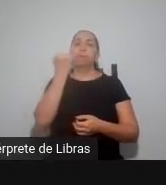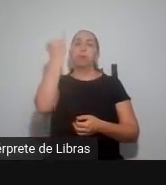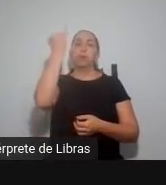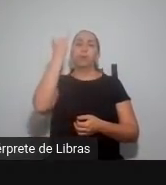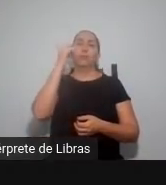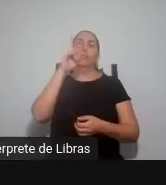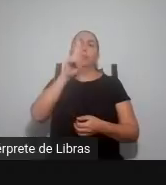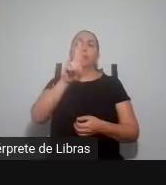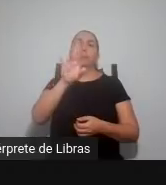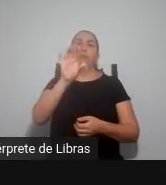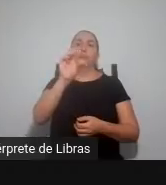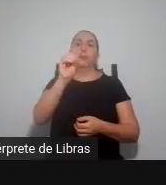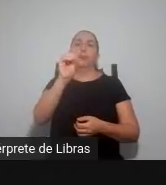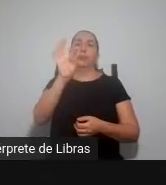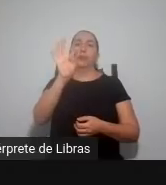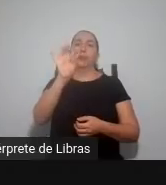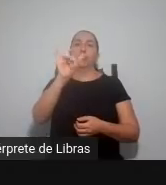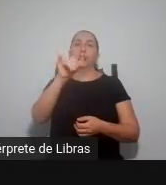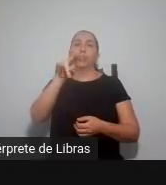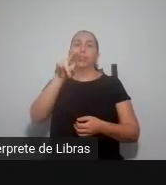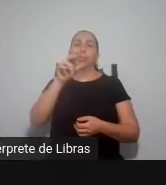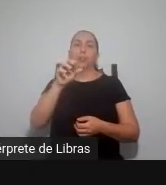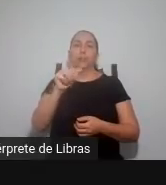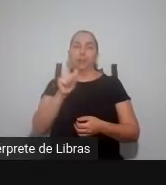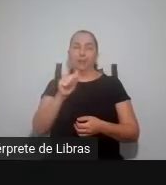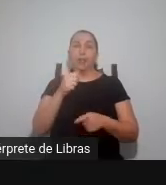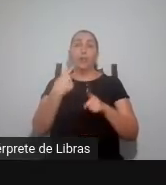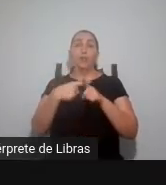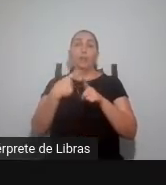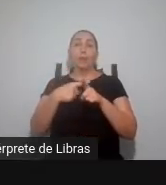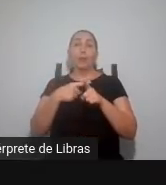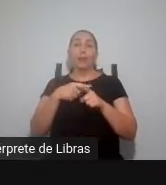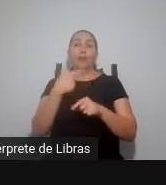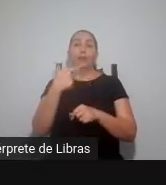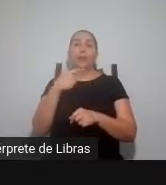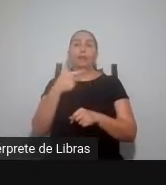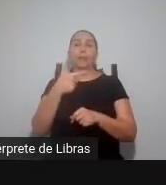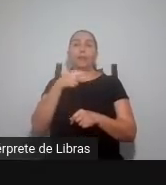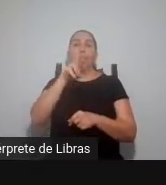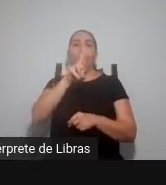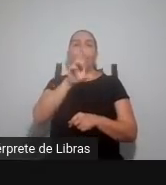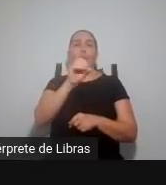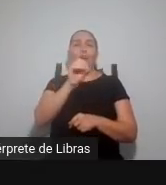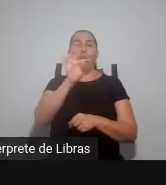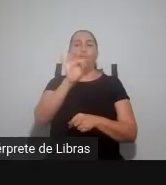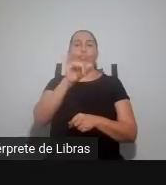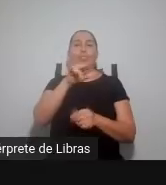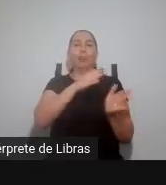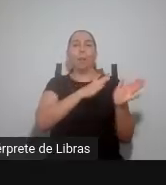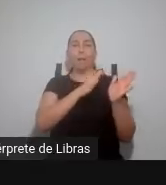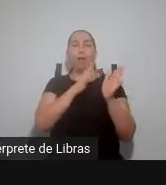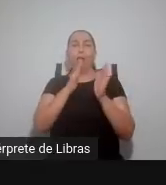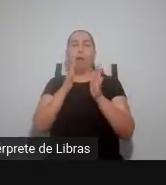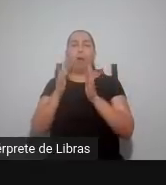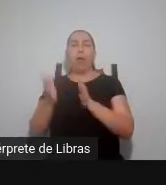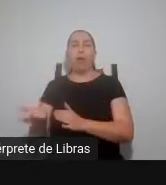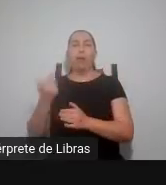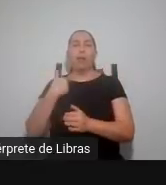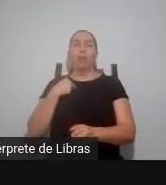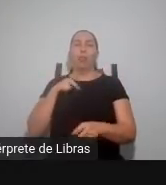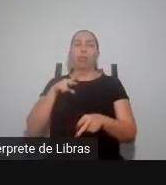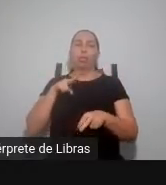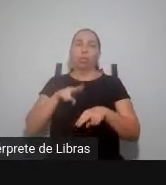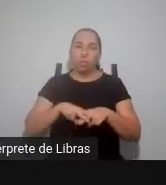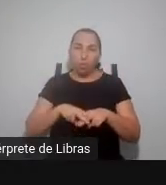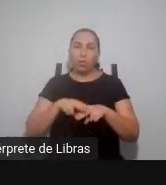não se quebrou para eles, né? Então, você mostrando o trabalho com a rotina, quer dizer, e o outro me mostra a rotina dele